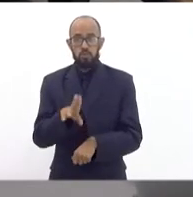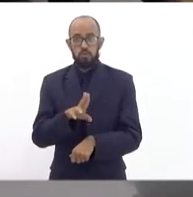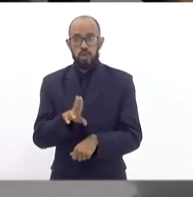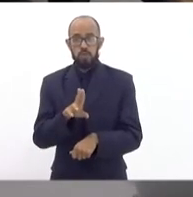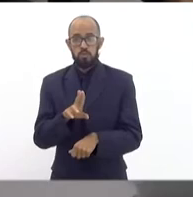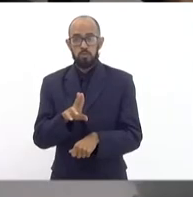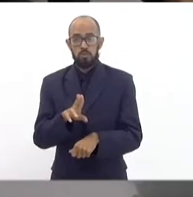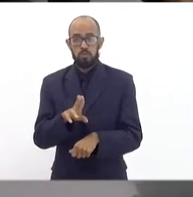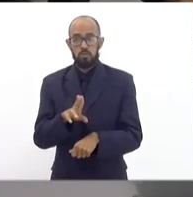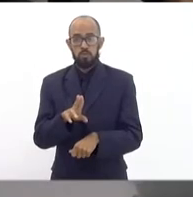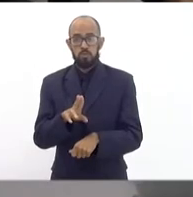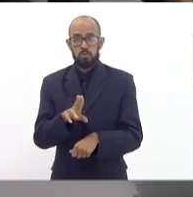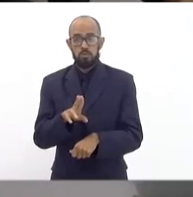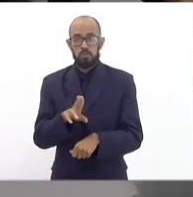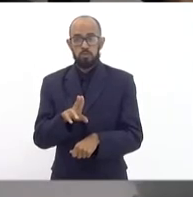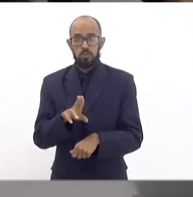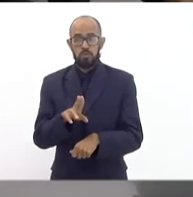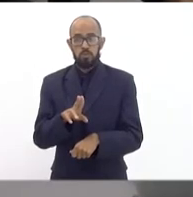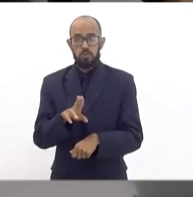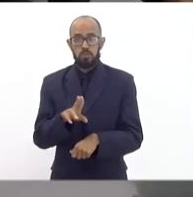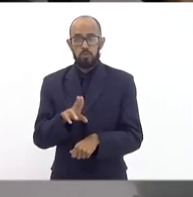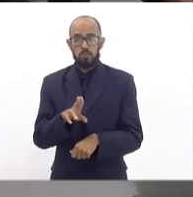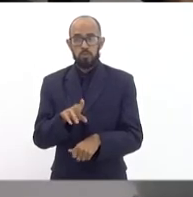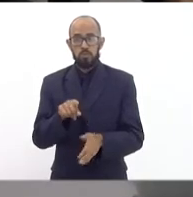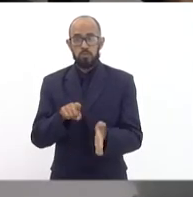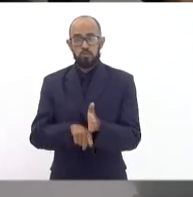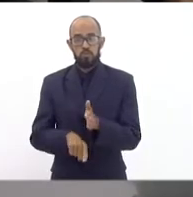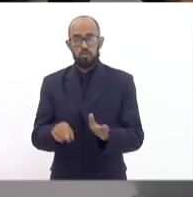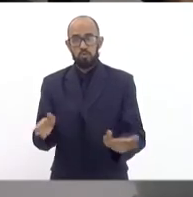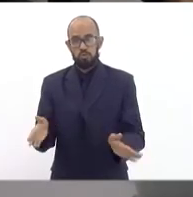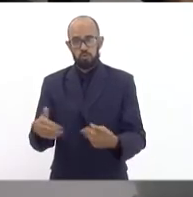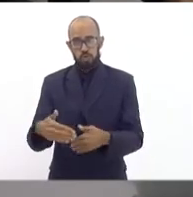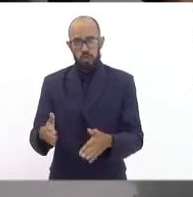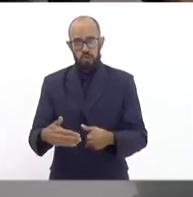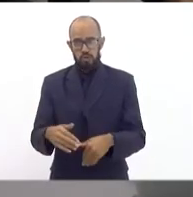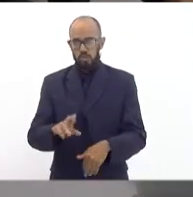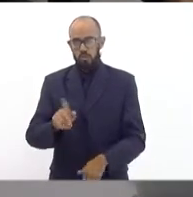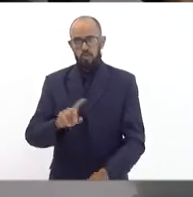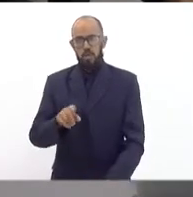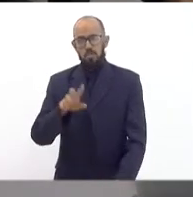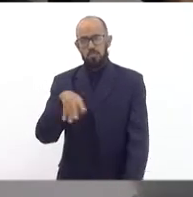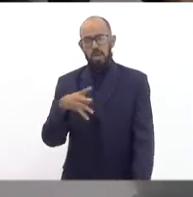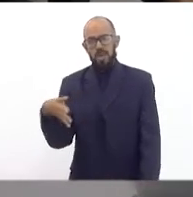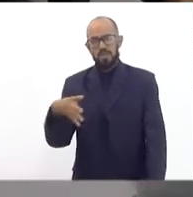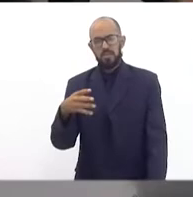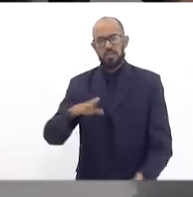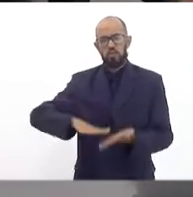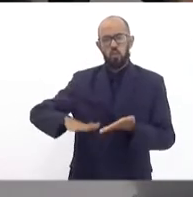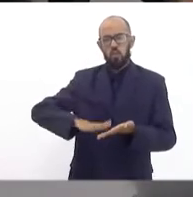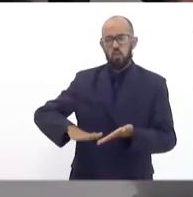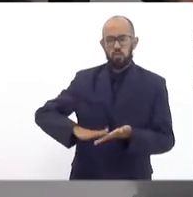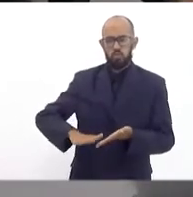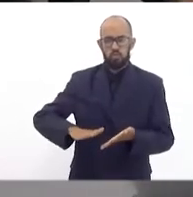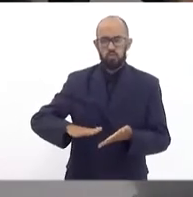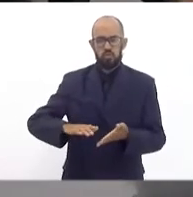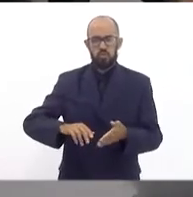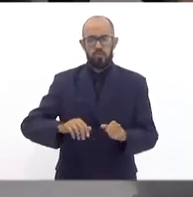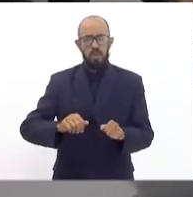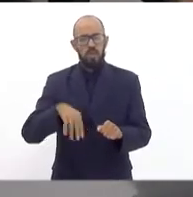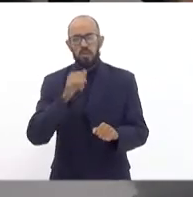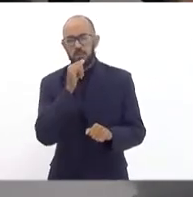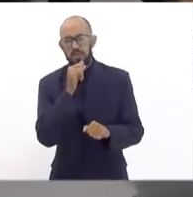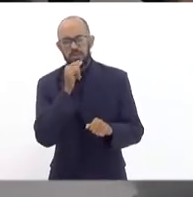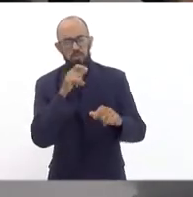foi determinado a utilização do fluxo de caixa descontado, e não uma planilha de custo que ela tirou uma foto. Tá? O